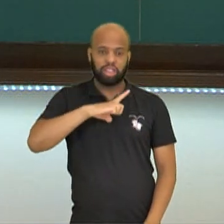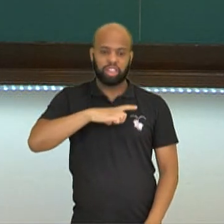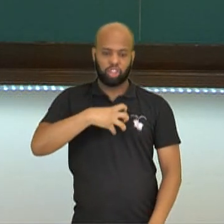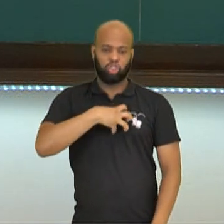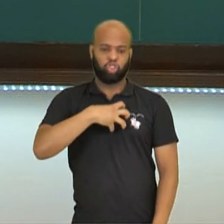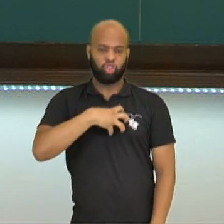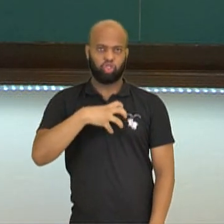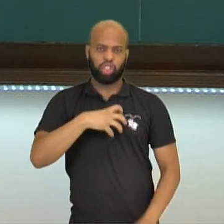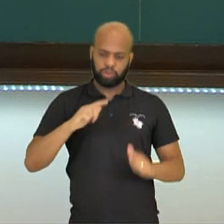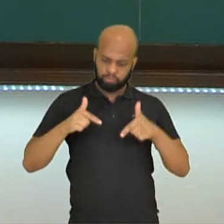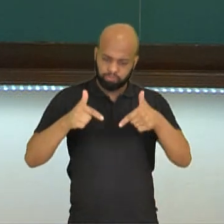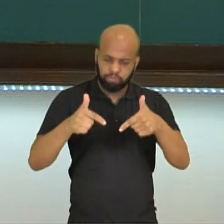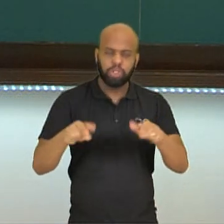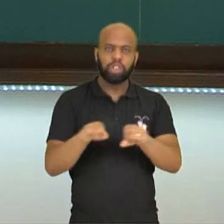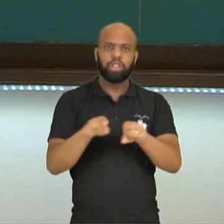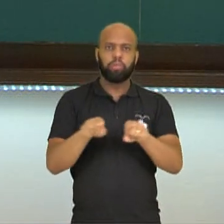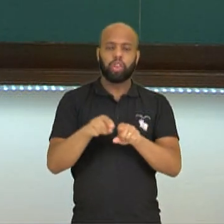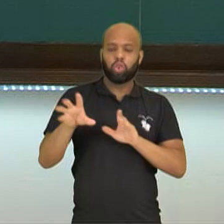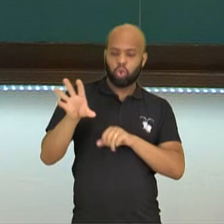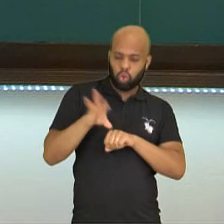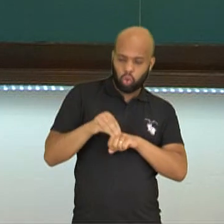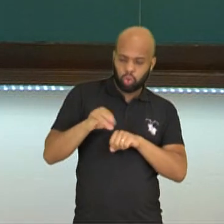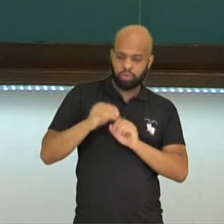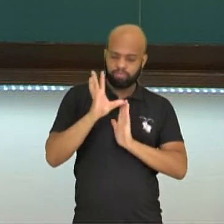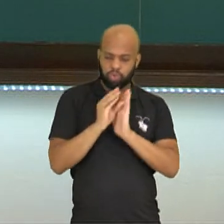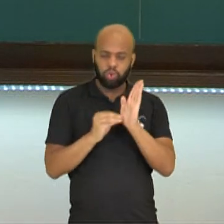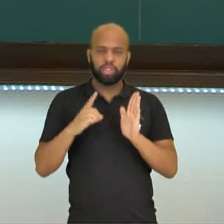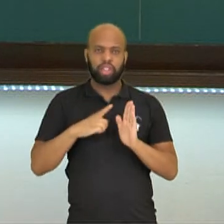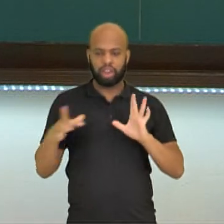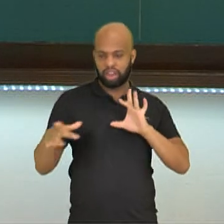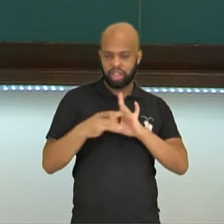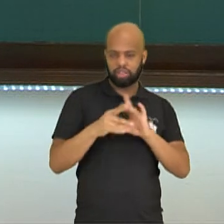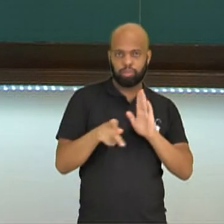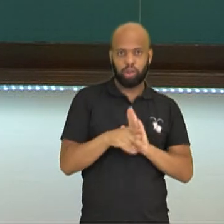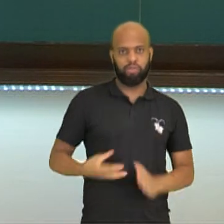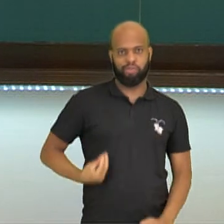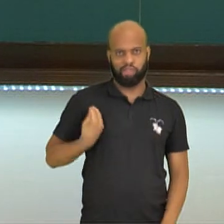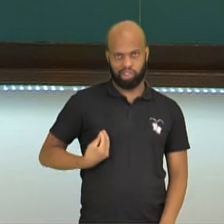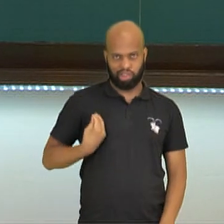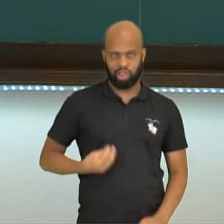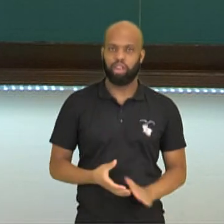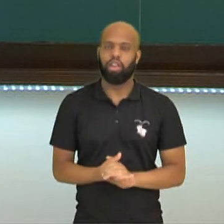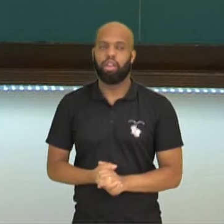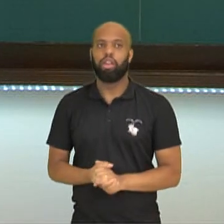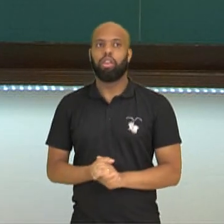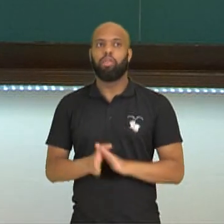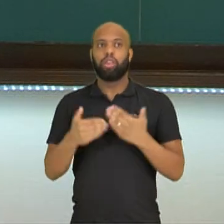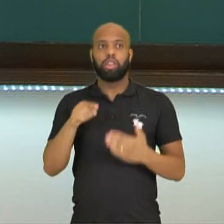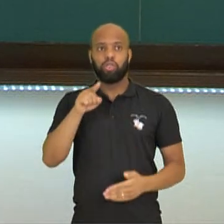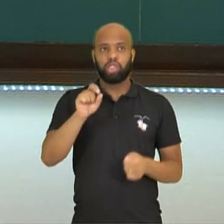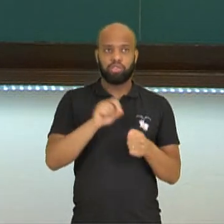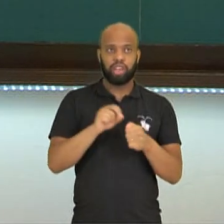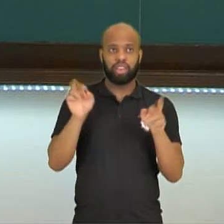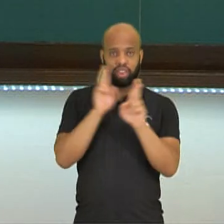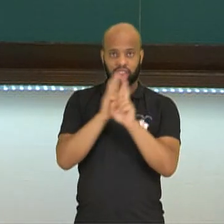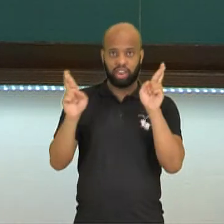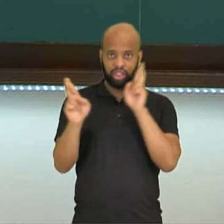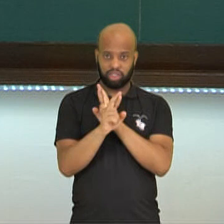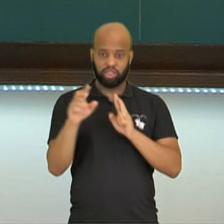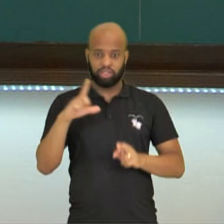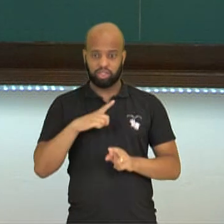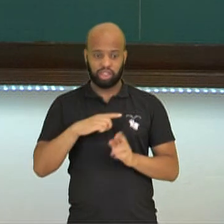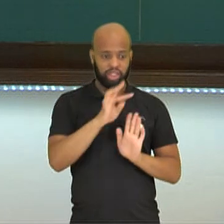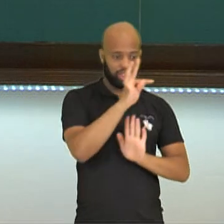atitudes ou aprender conteúdos que tenham a ver com o seu contexto. Então, você vai fazer uma relação entre